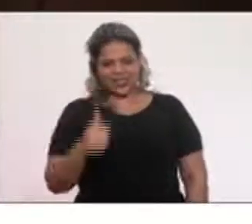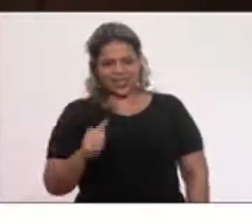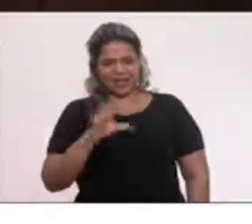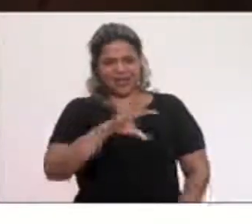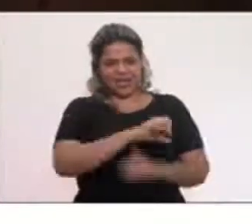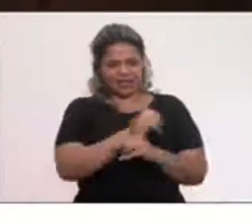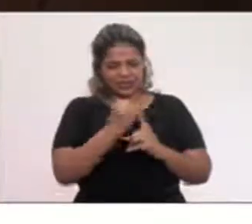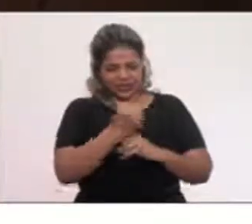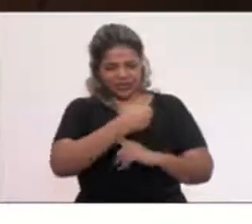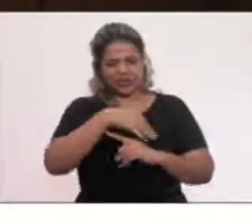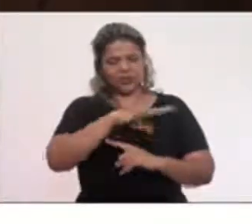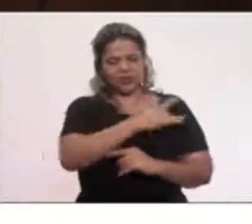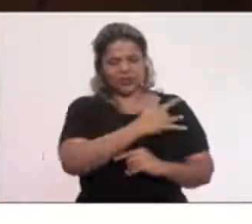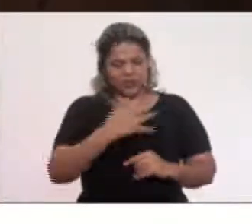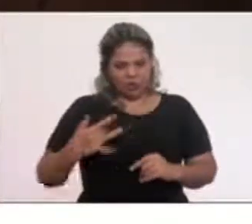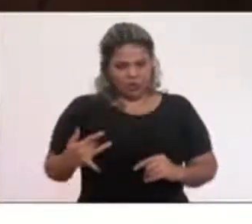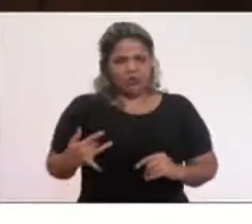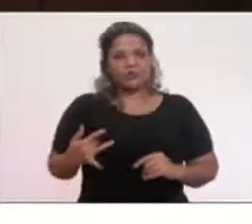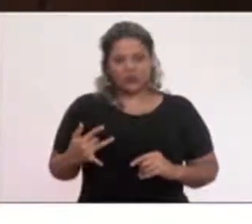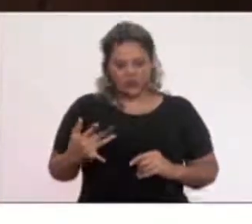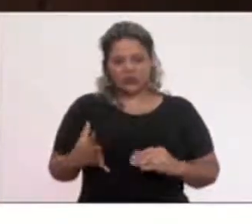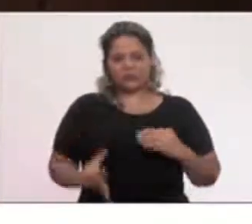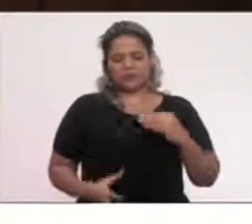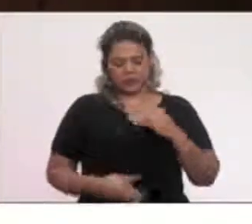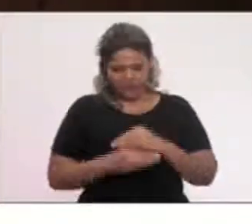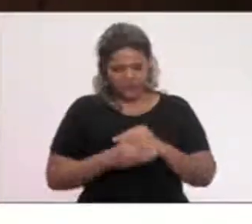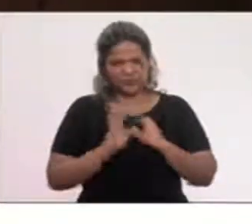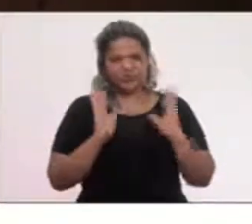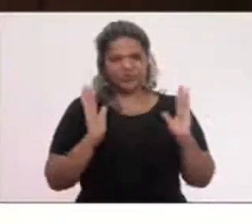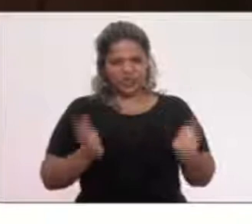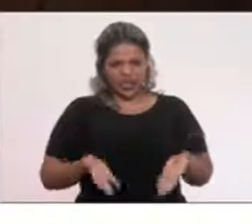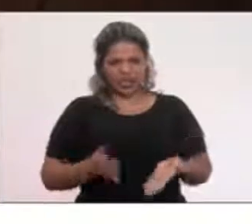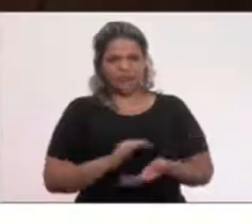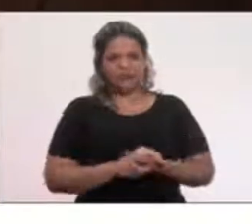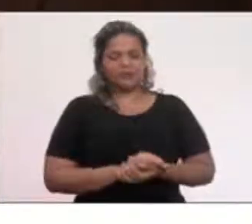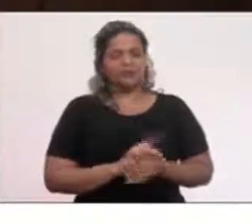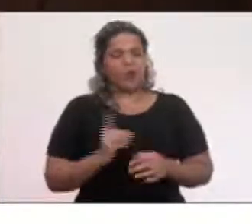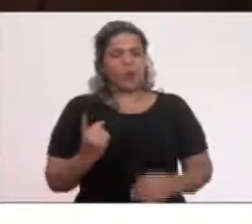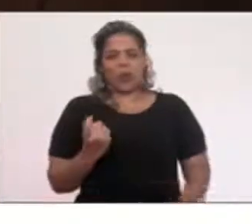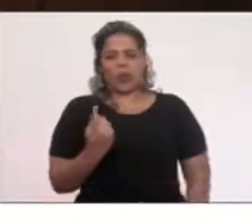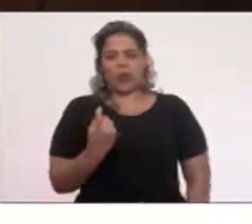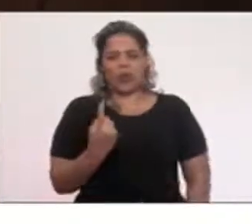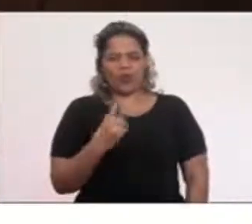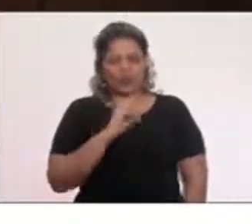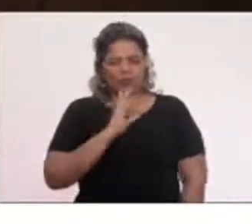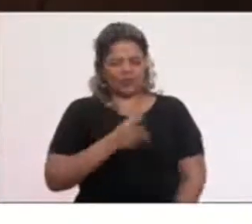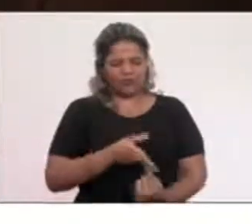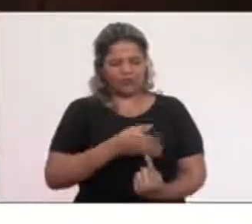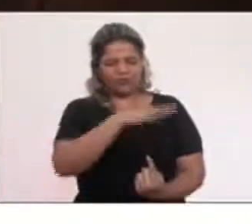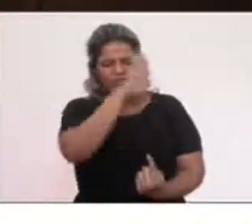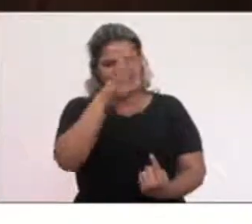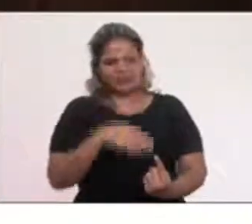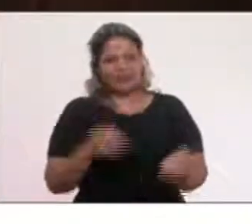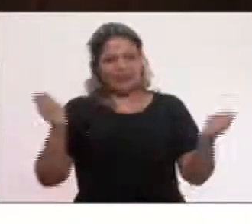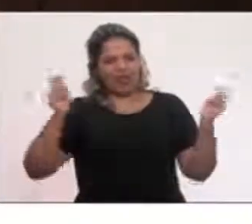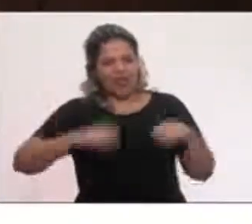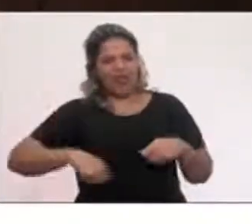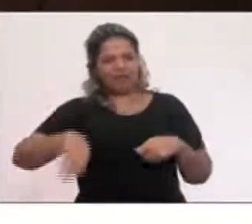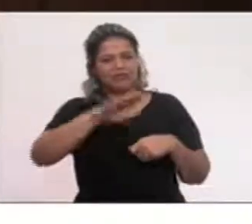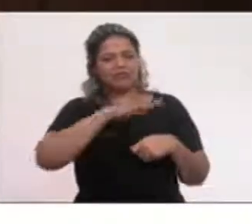assistência social e saúde compunham um único instrumento de